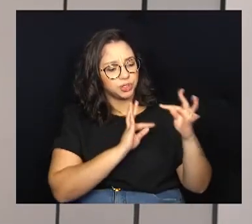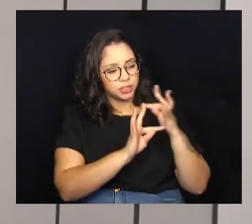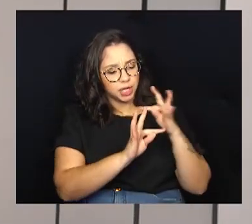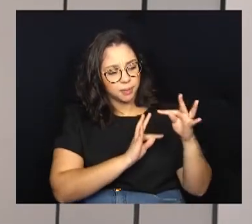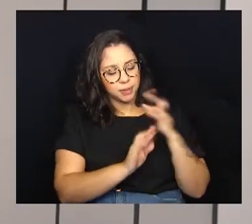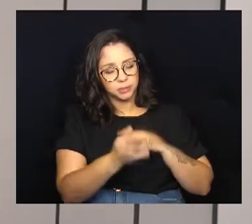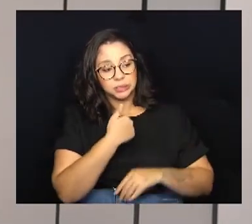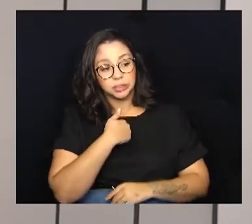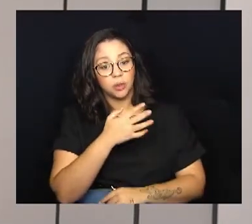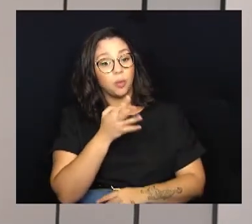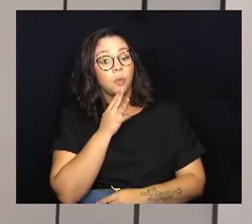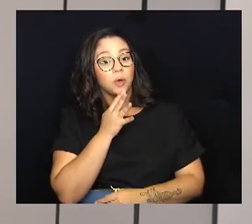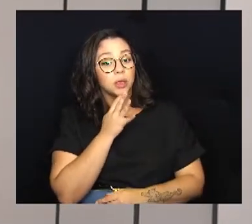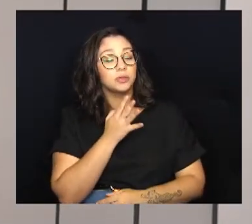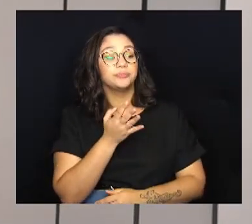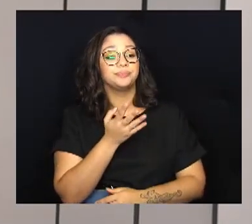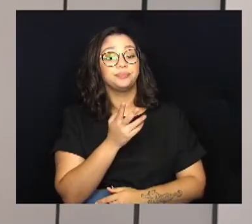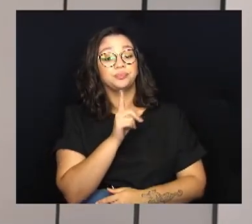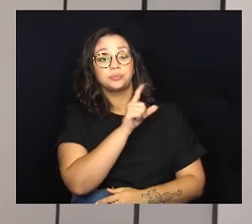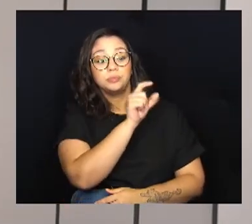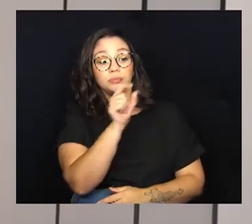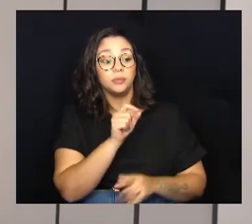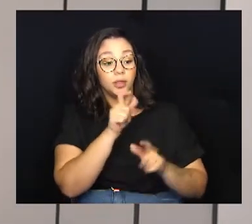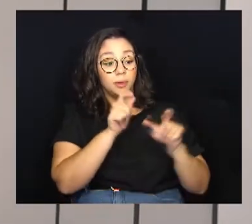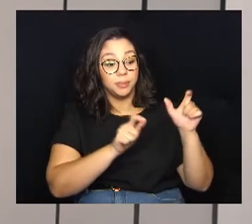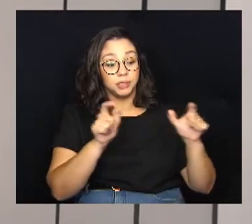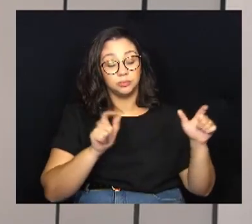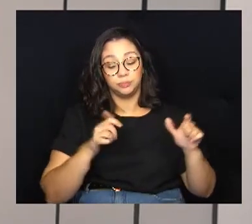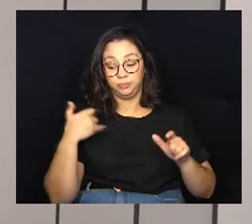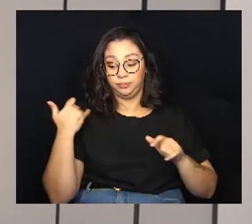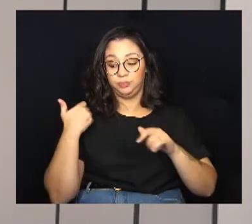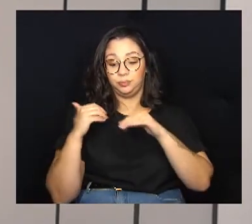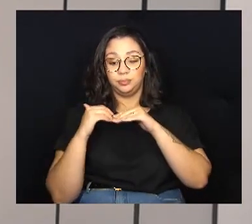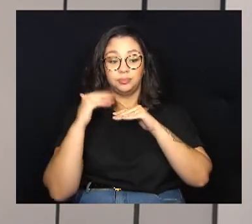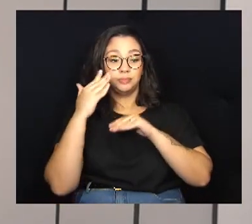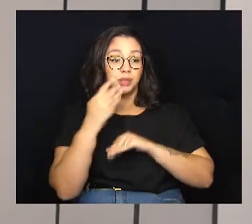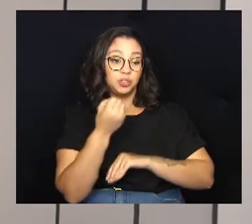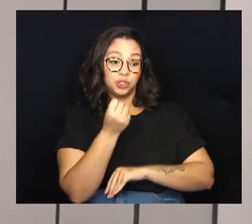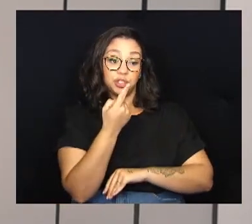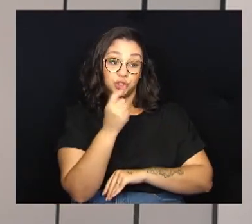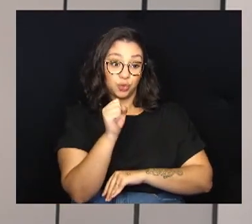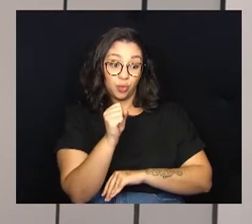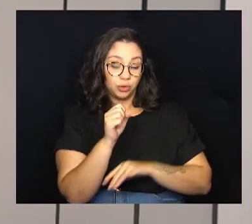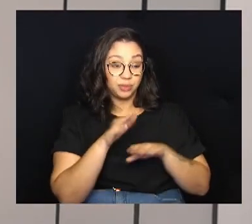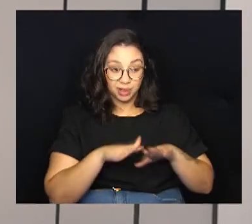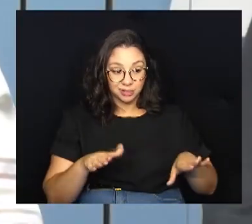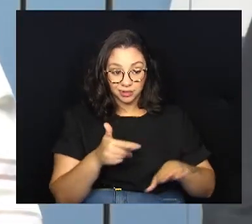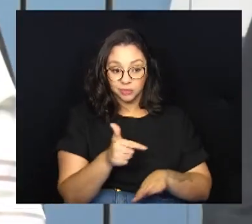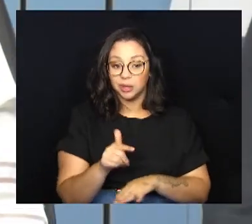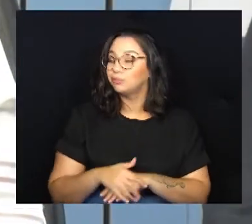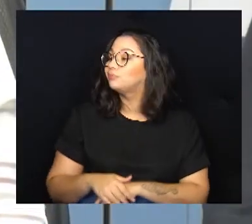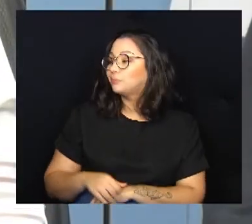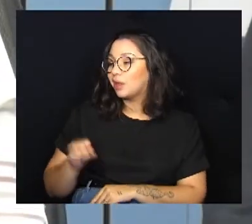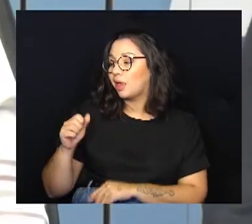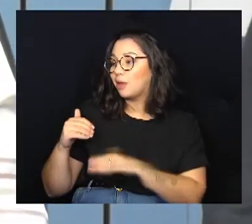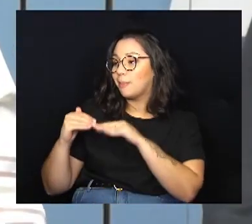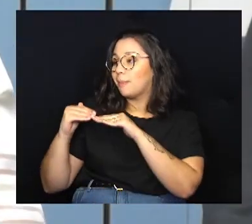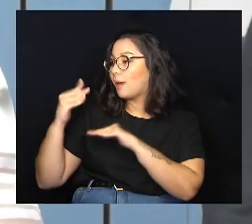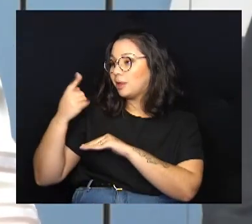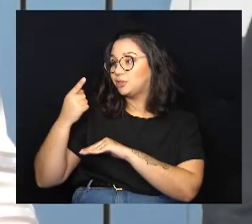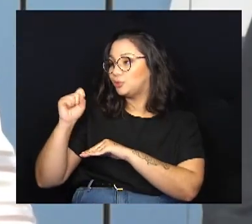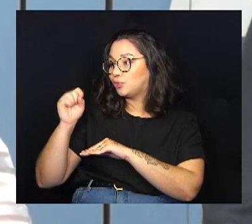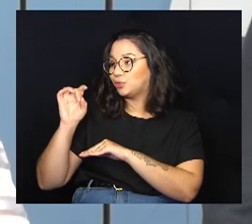plano municipal sobre drogas? Como o Conselho tem se articulado nesse sentido? Bom, o